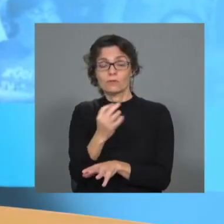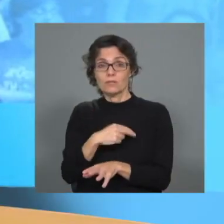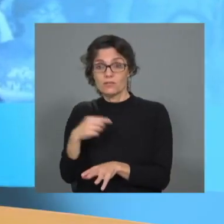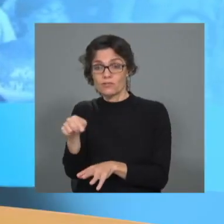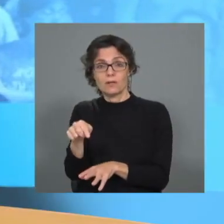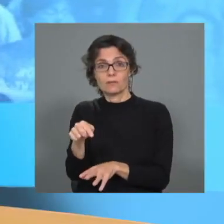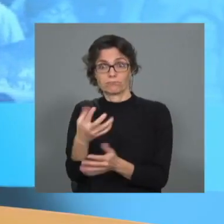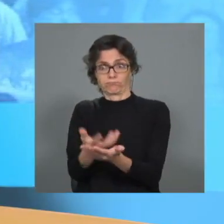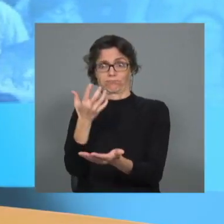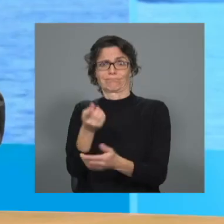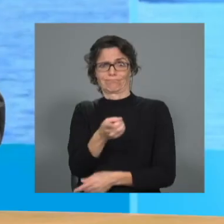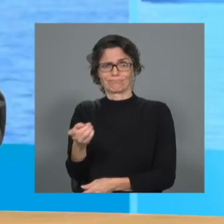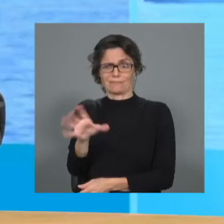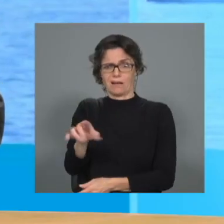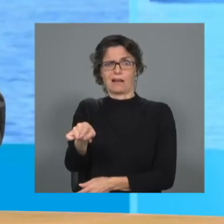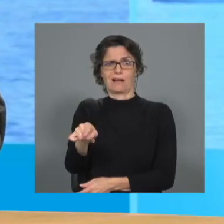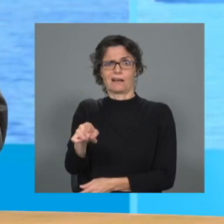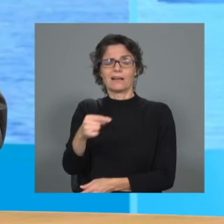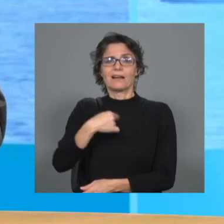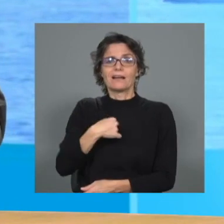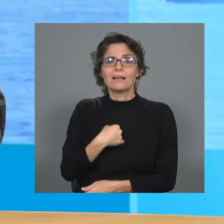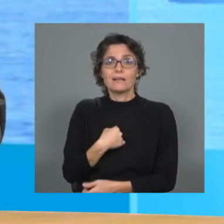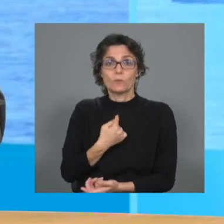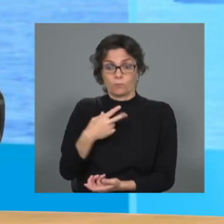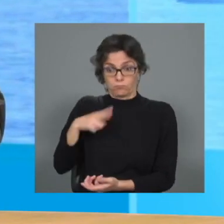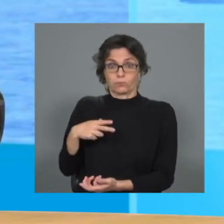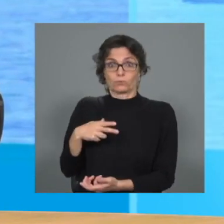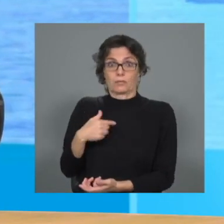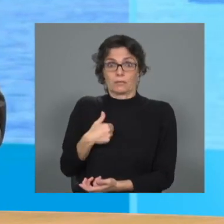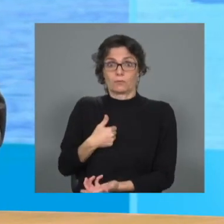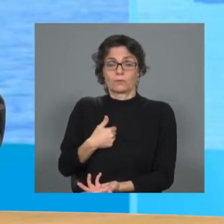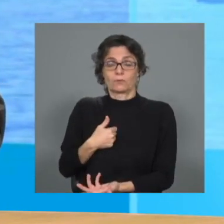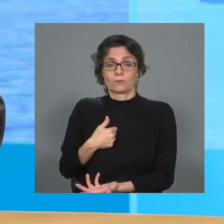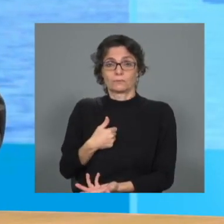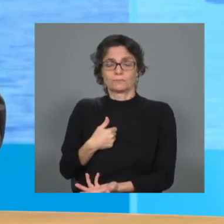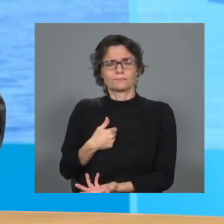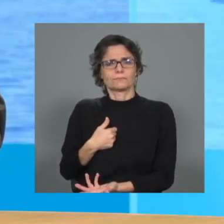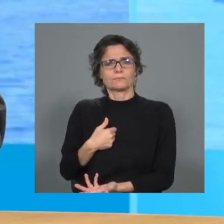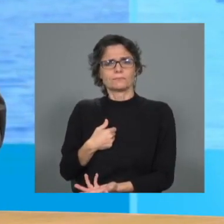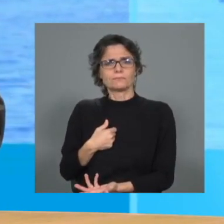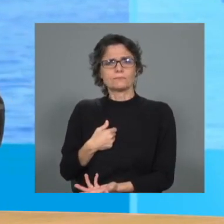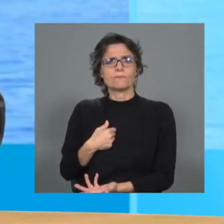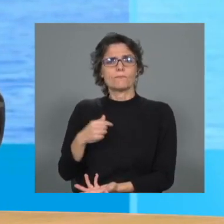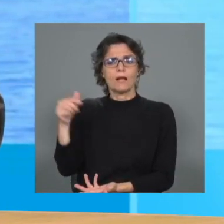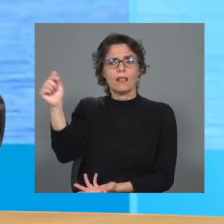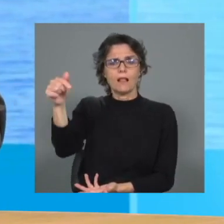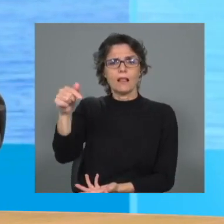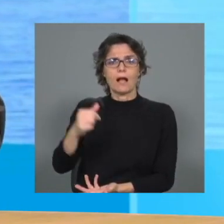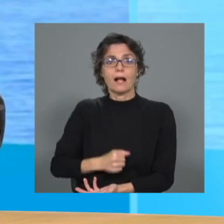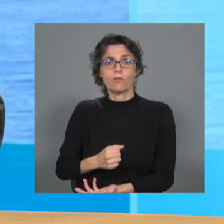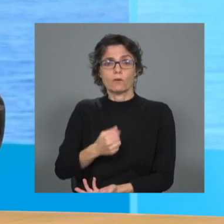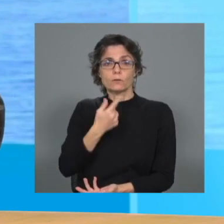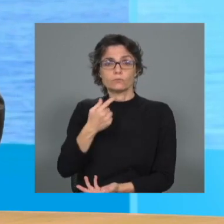coisa que a mim me tocou muito como português, porque muitos dos católicos são de proveniência indiana e muitos dos nomes